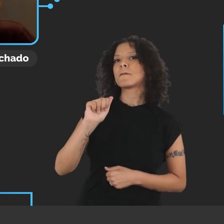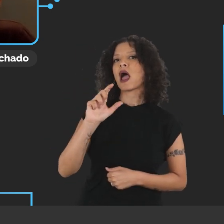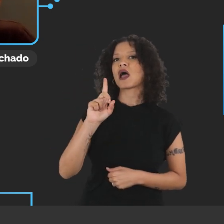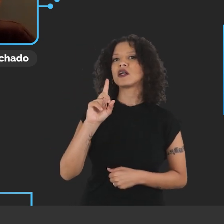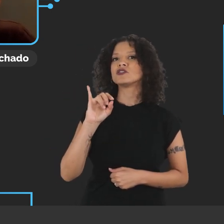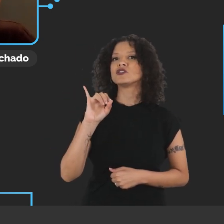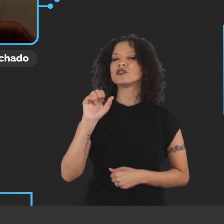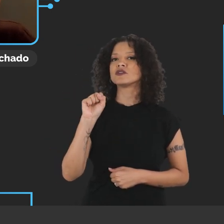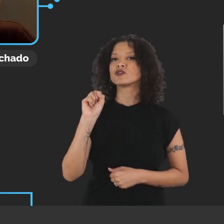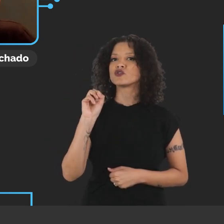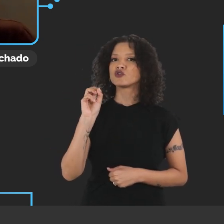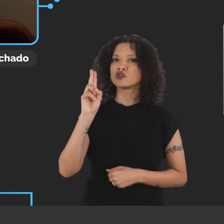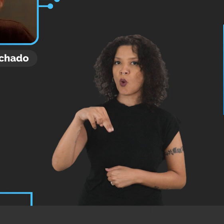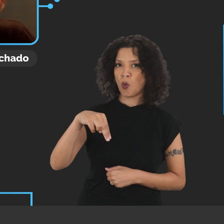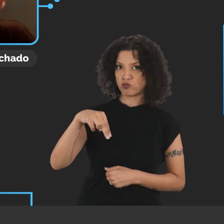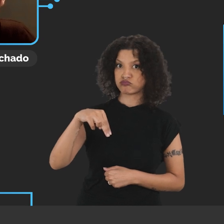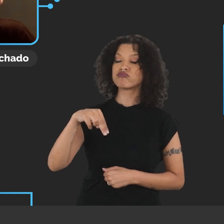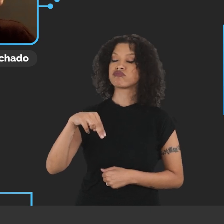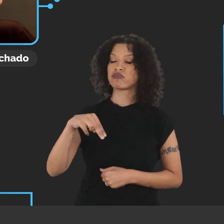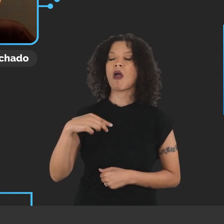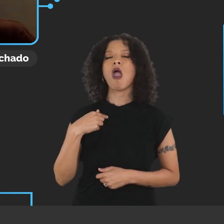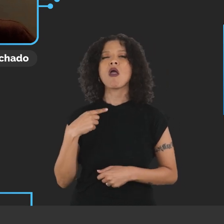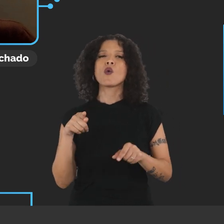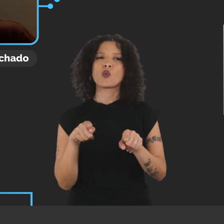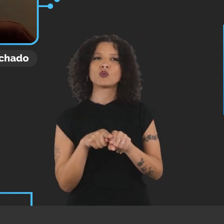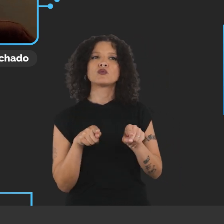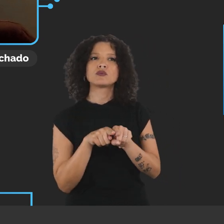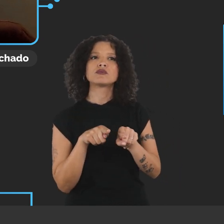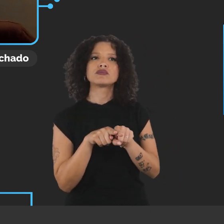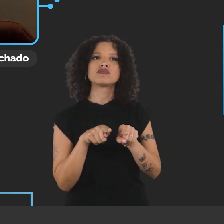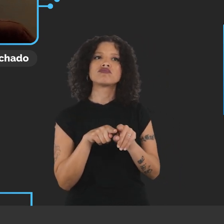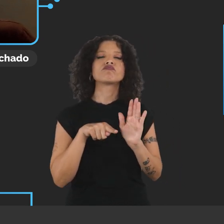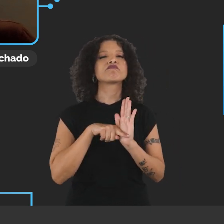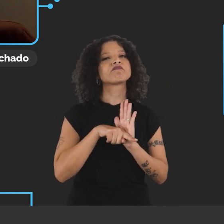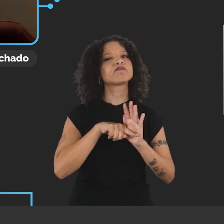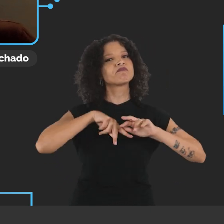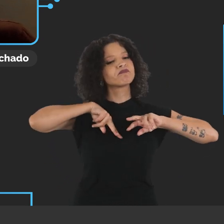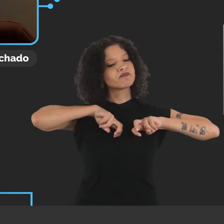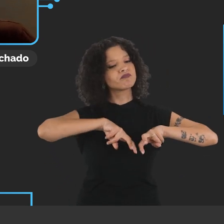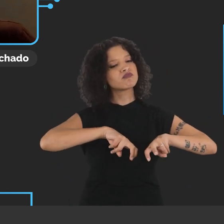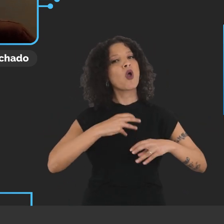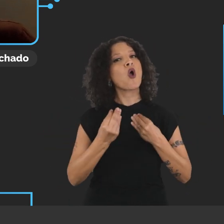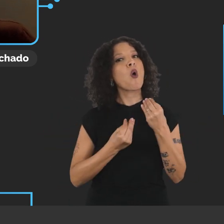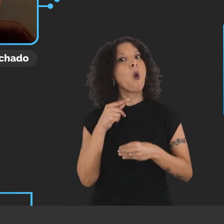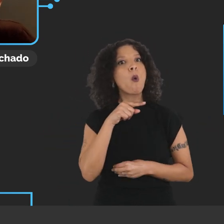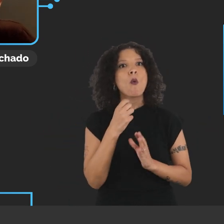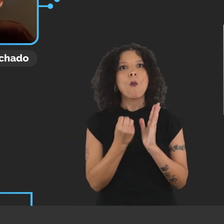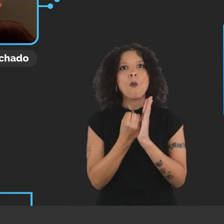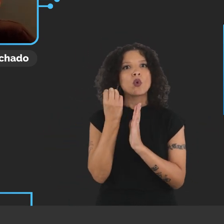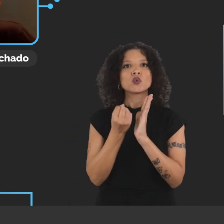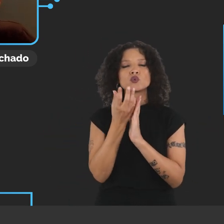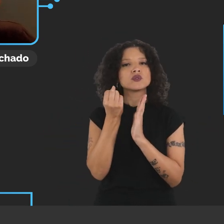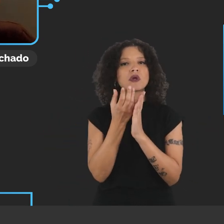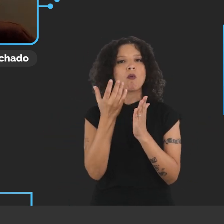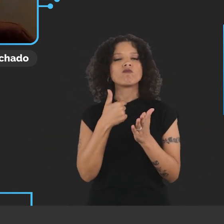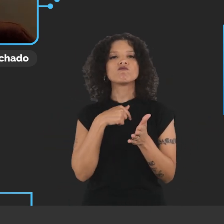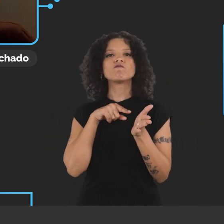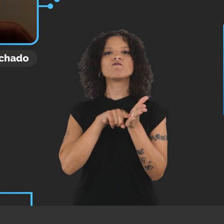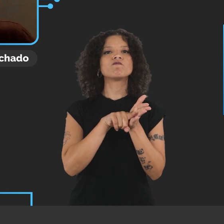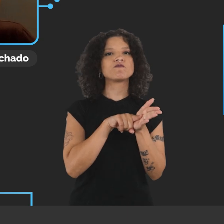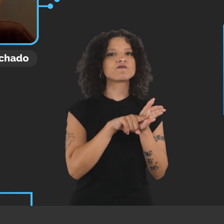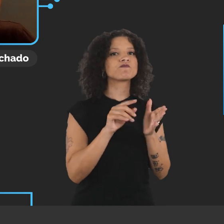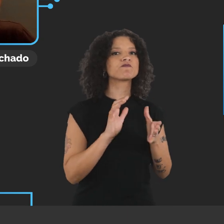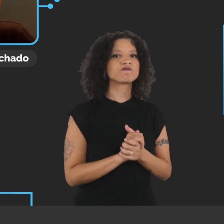Madison. Porém, eu fui mergulhar um pouquinho, né, nos bastidores dessa